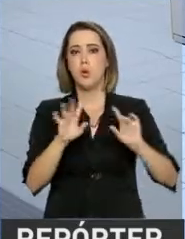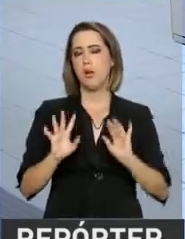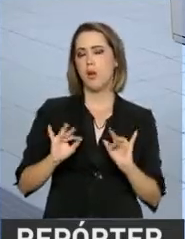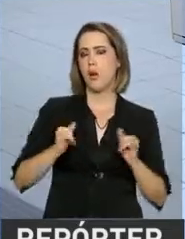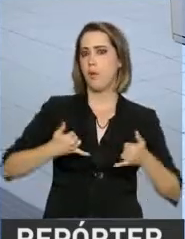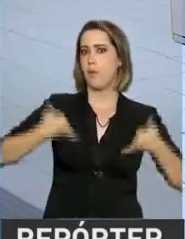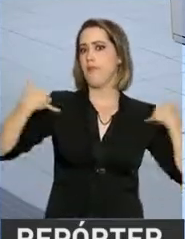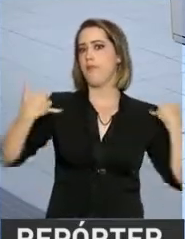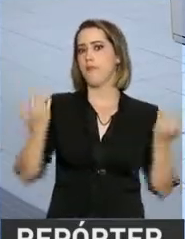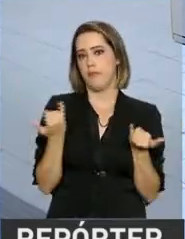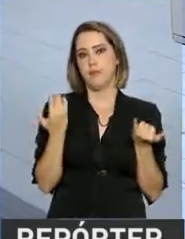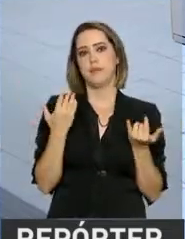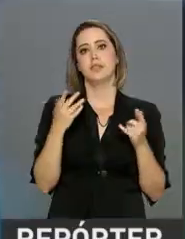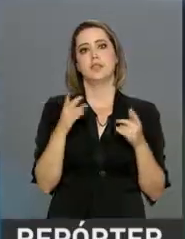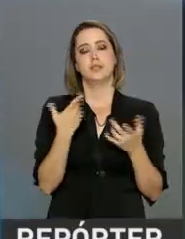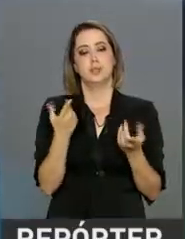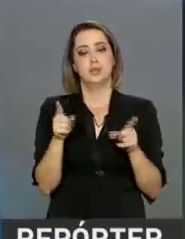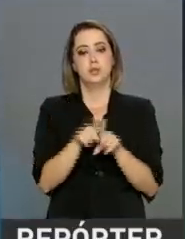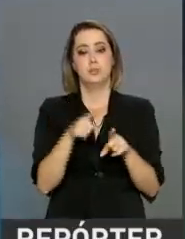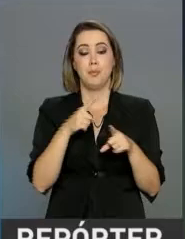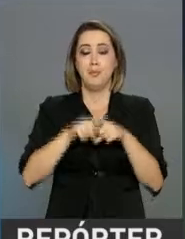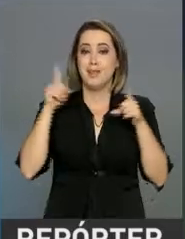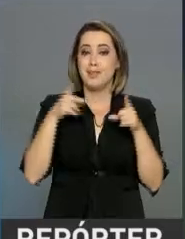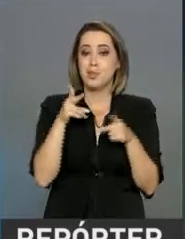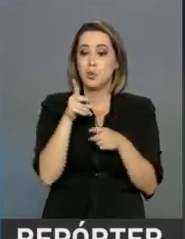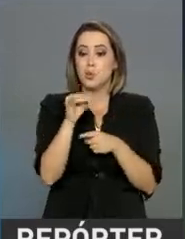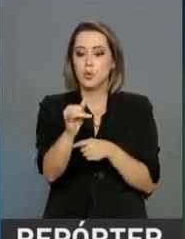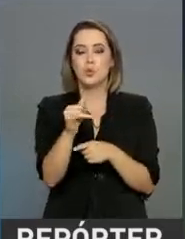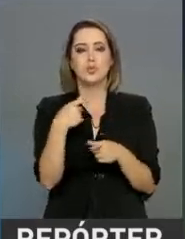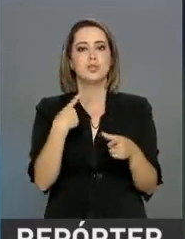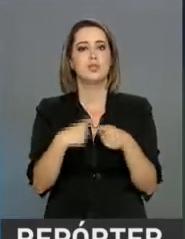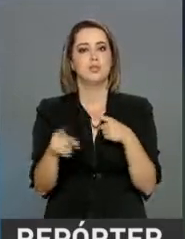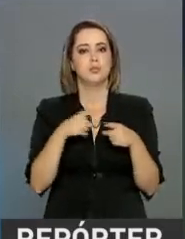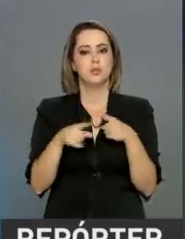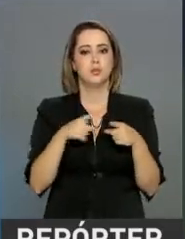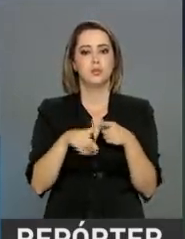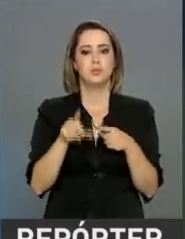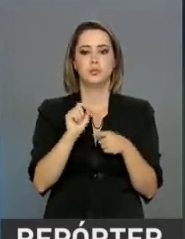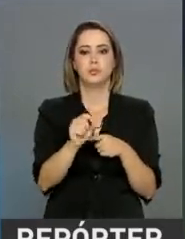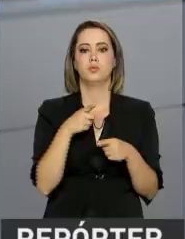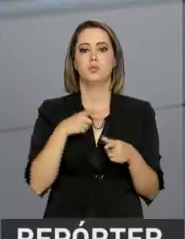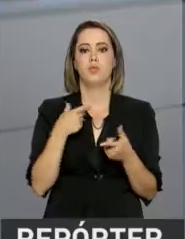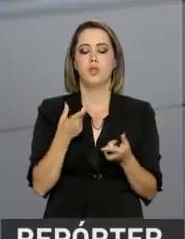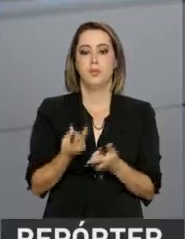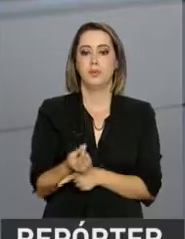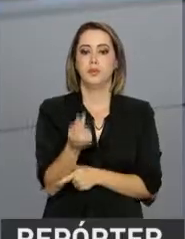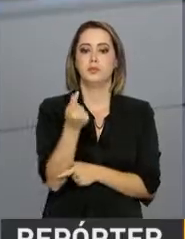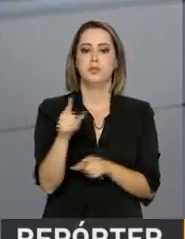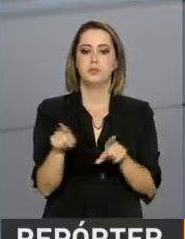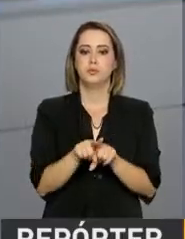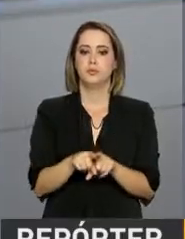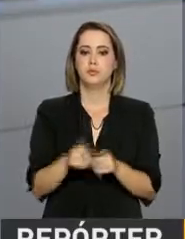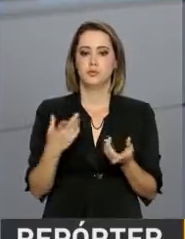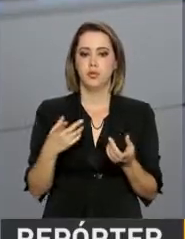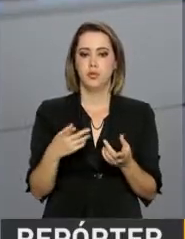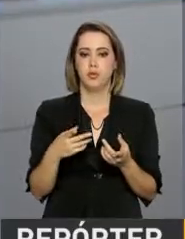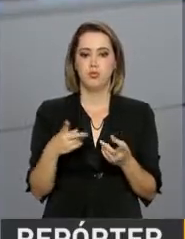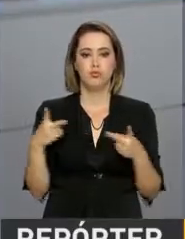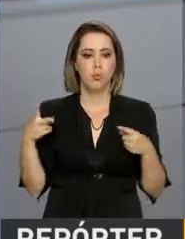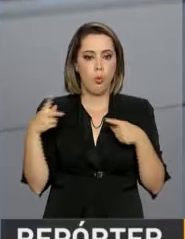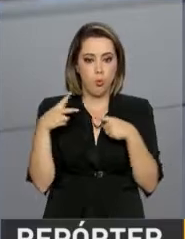as coisas não saíram como planejado eo prejuízo não foi apenas material durante a festa faltou energia